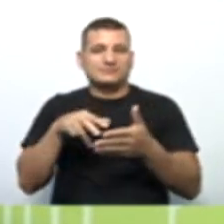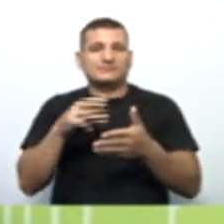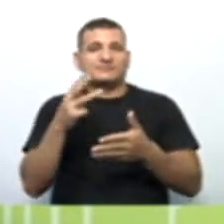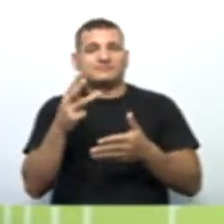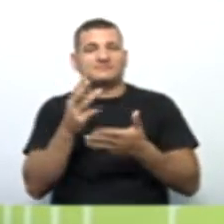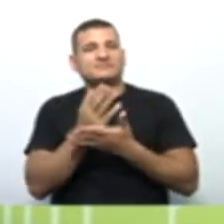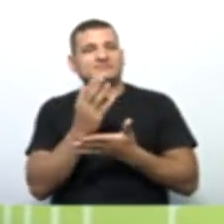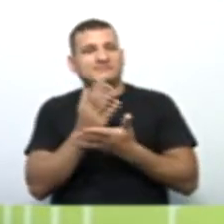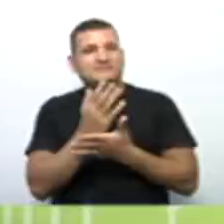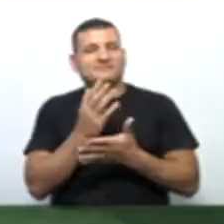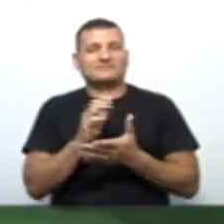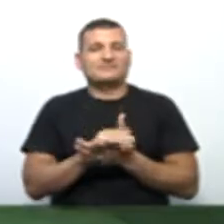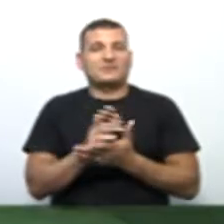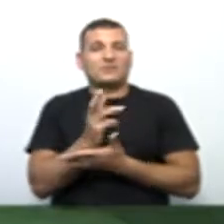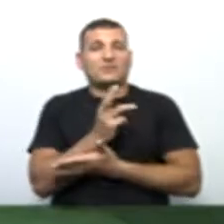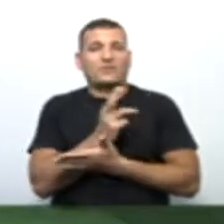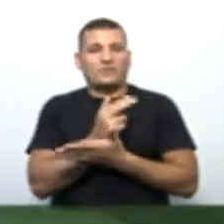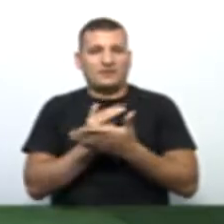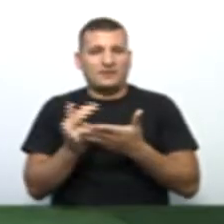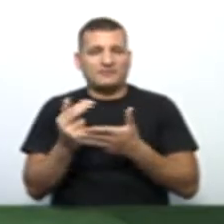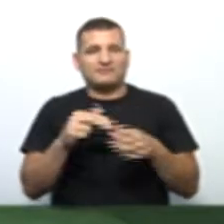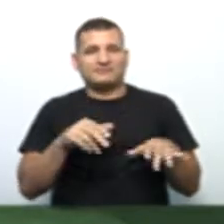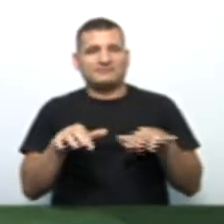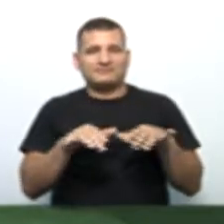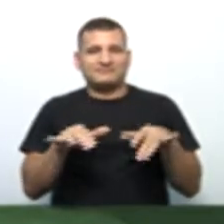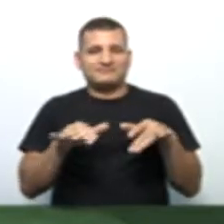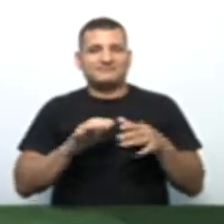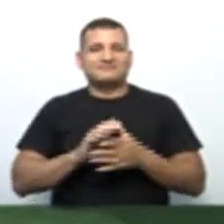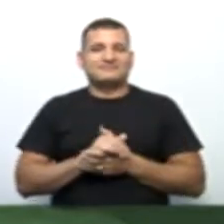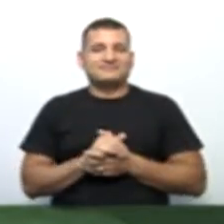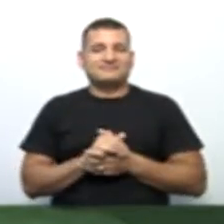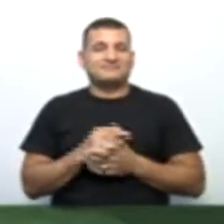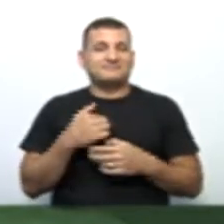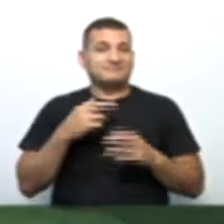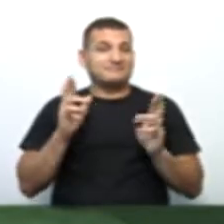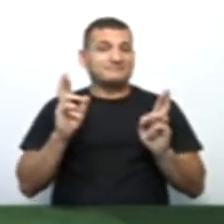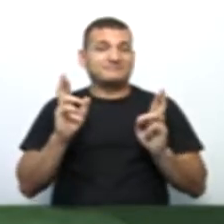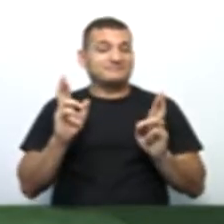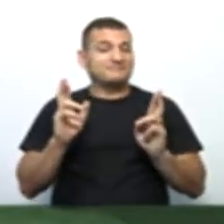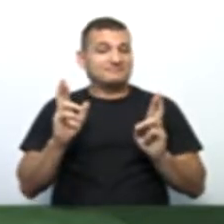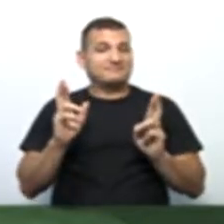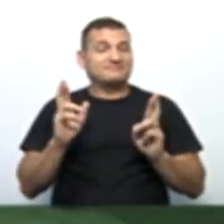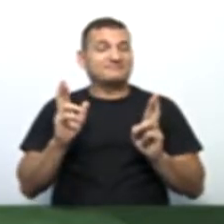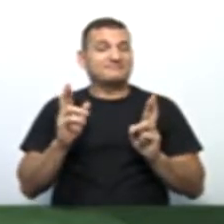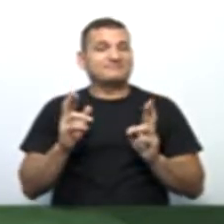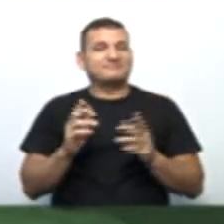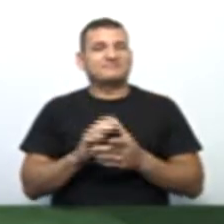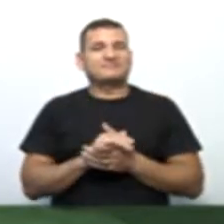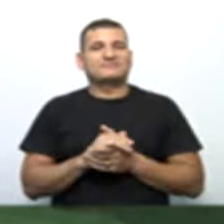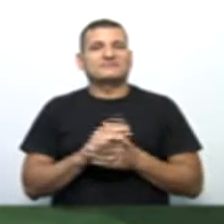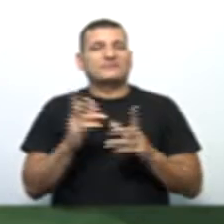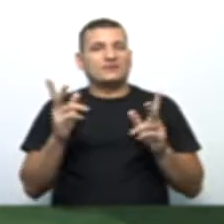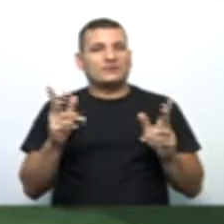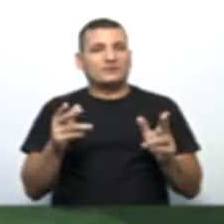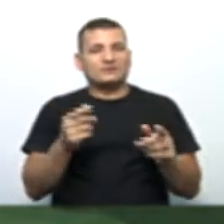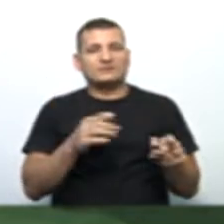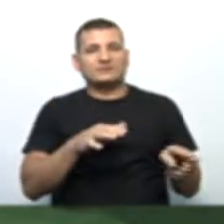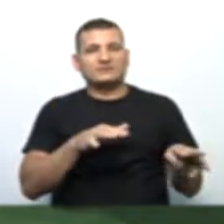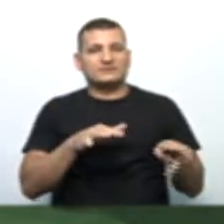professora chamar coxa espero que ele esteja igual à semana passada é que